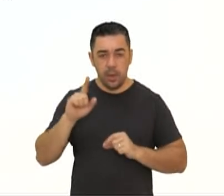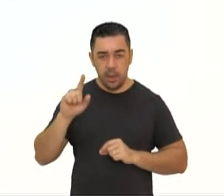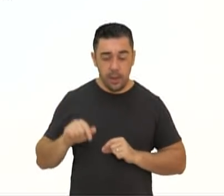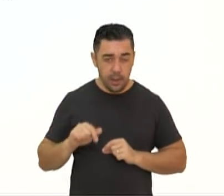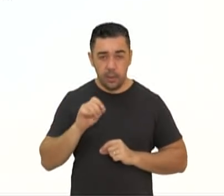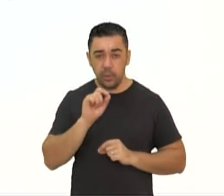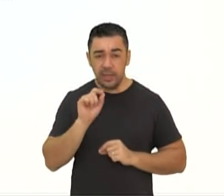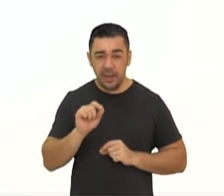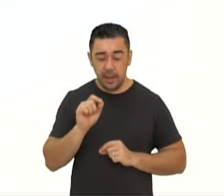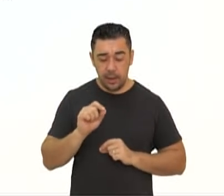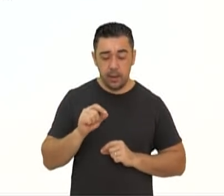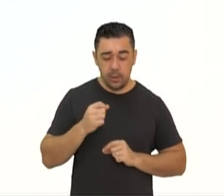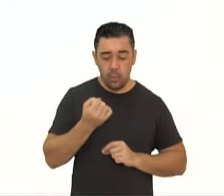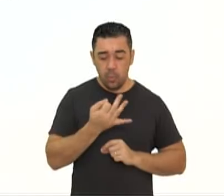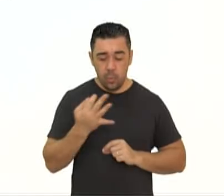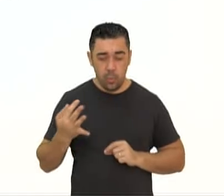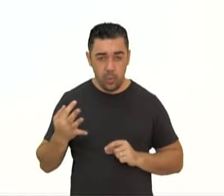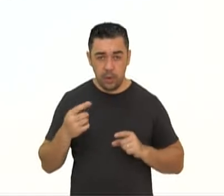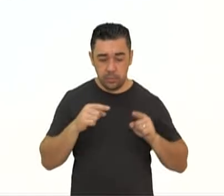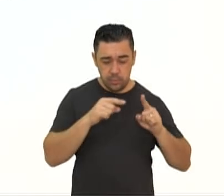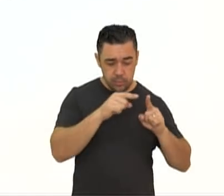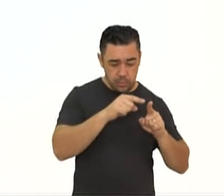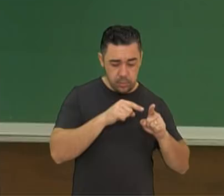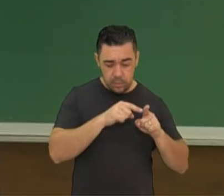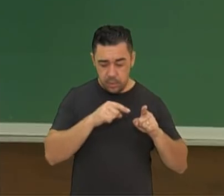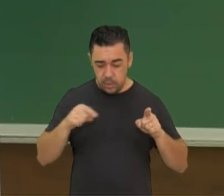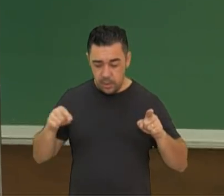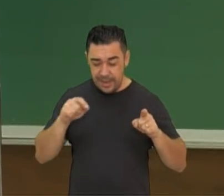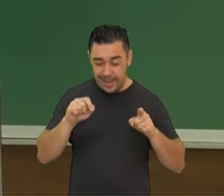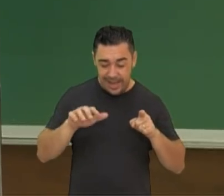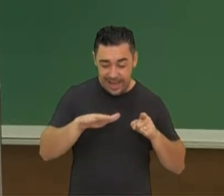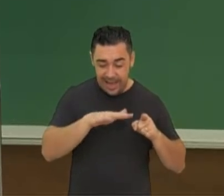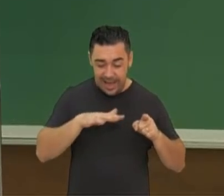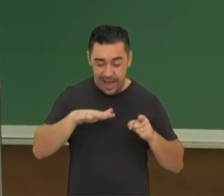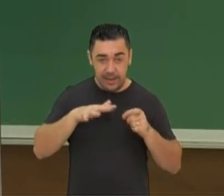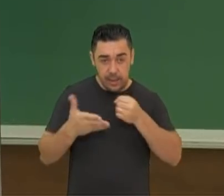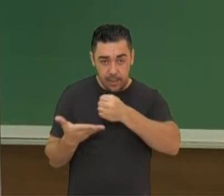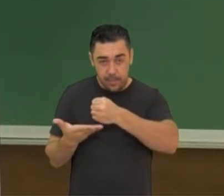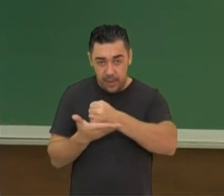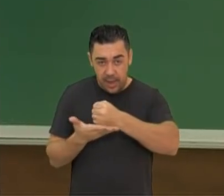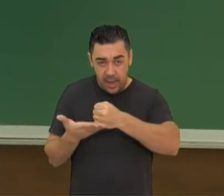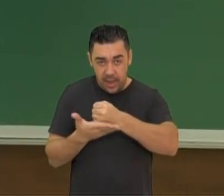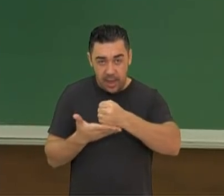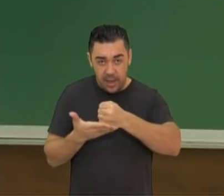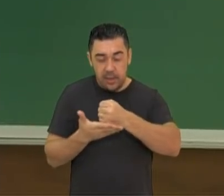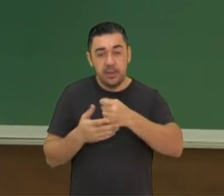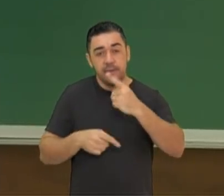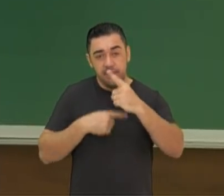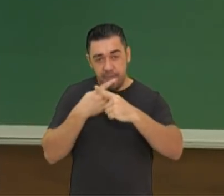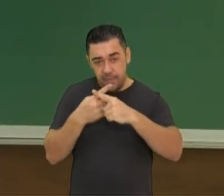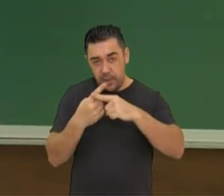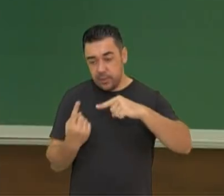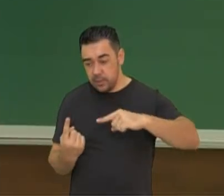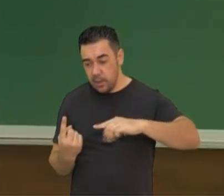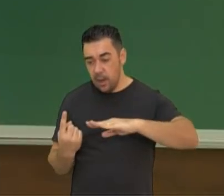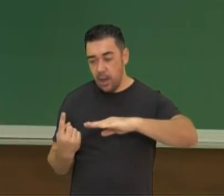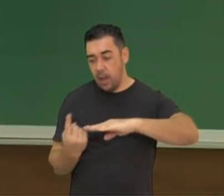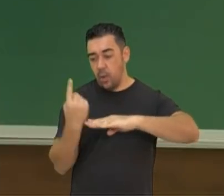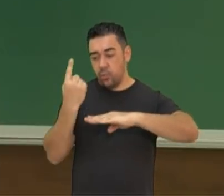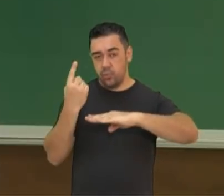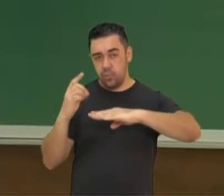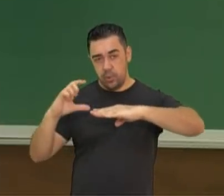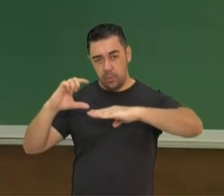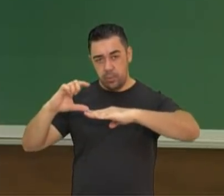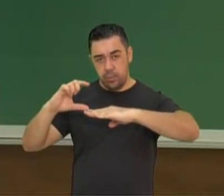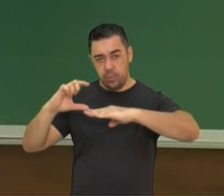altura. Tá? Você sabe já que o volume do paralelepípedo é comprimento vezes largura vezes a